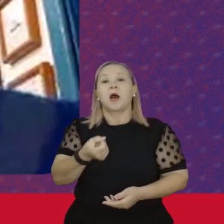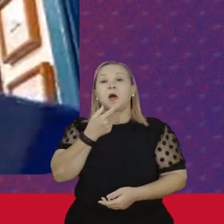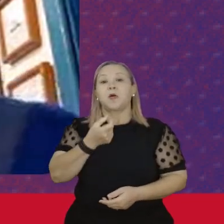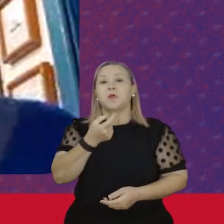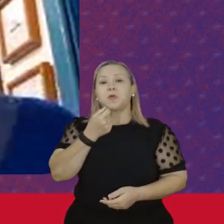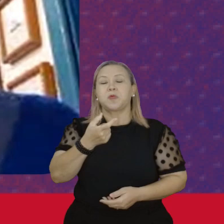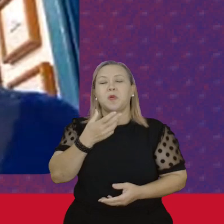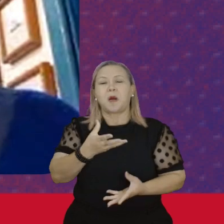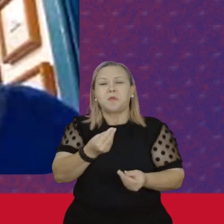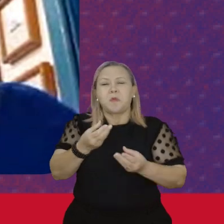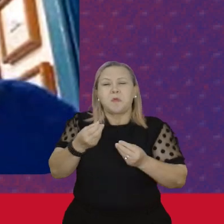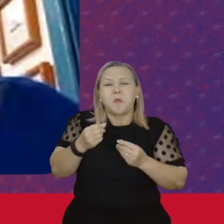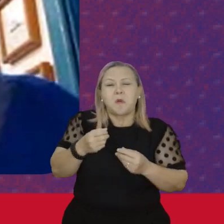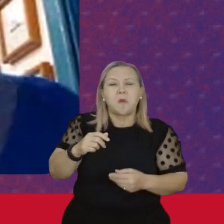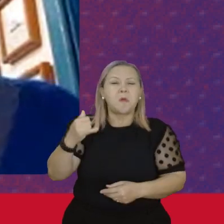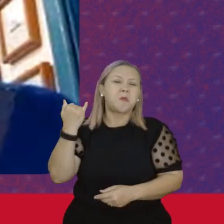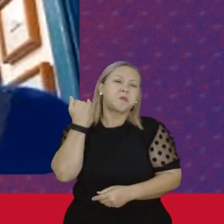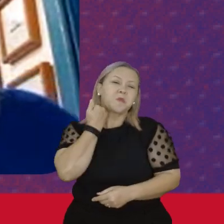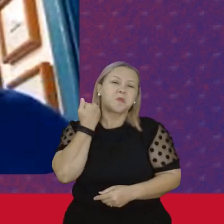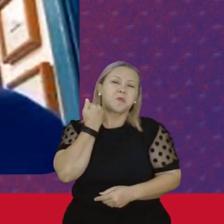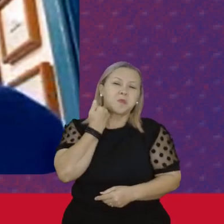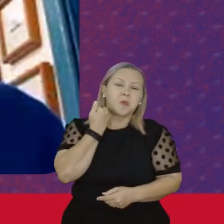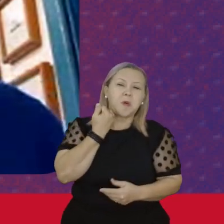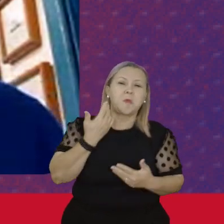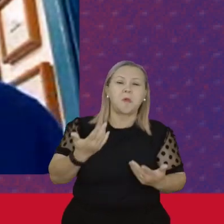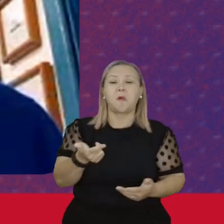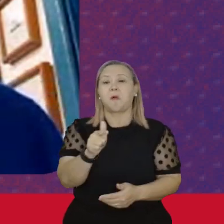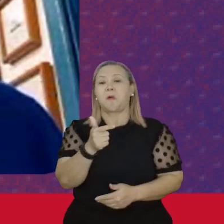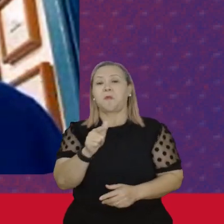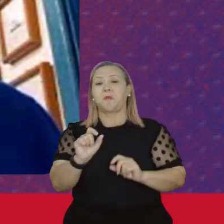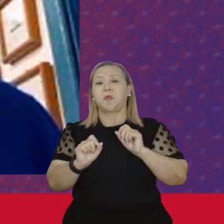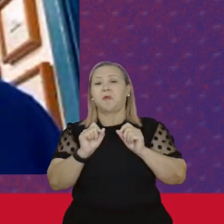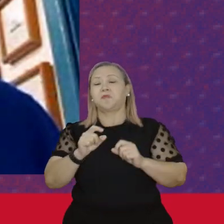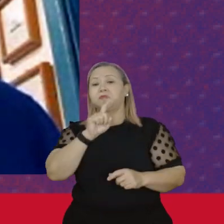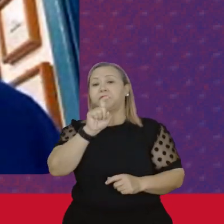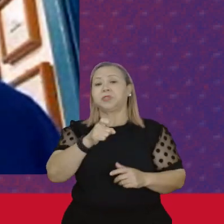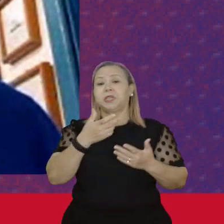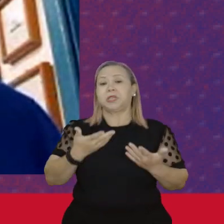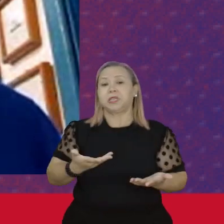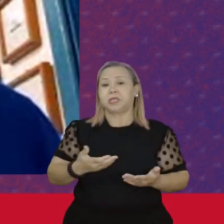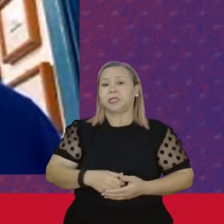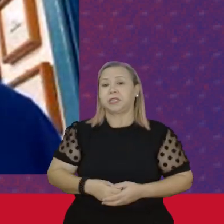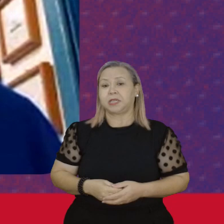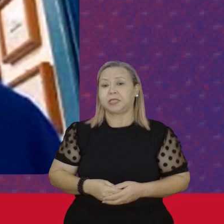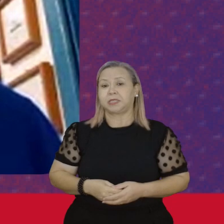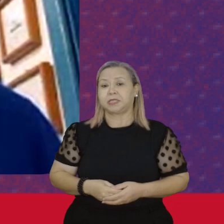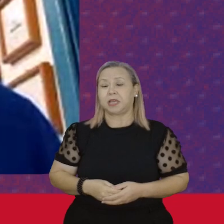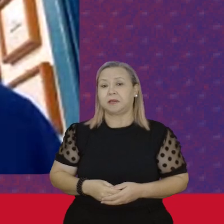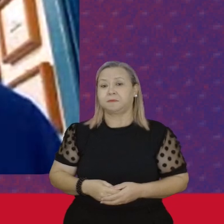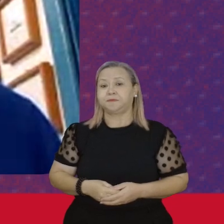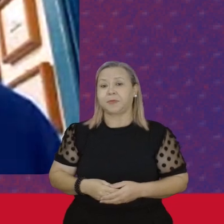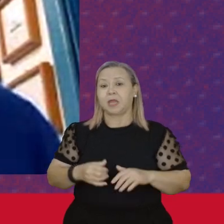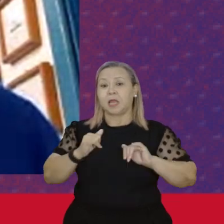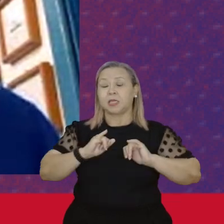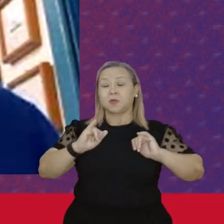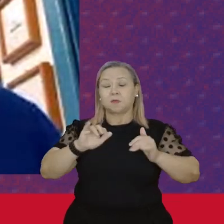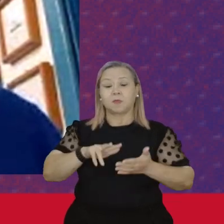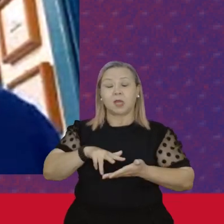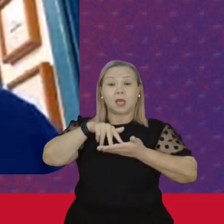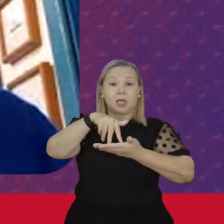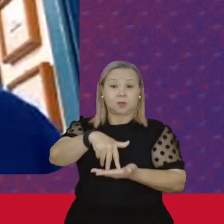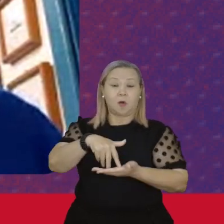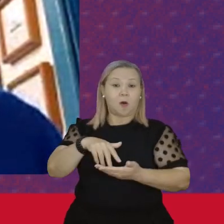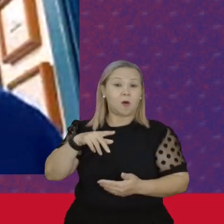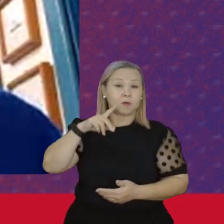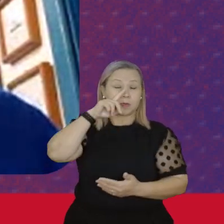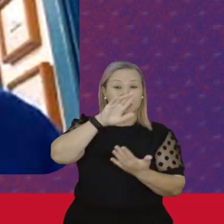dosagens de hormônio, não tinham que ser expostas a perigos, né, a ameaças